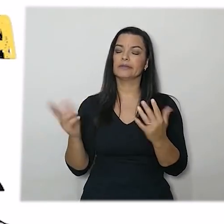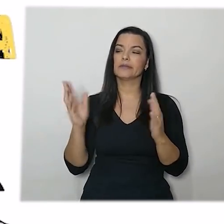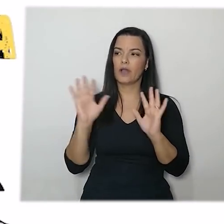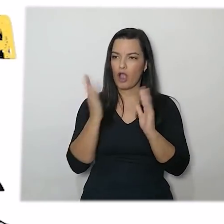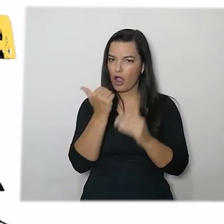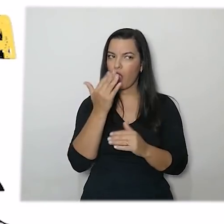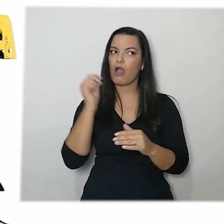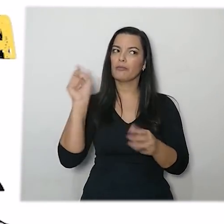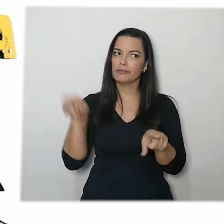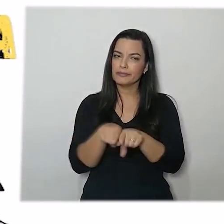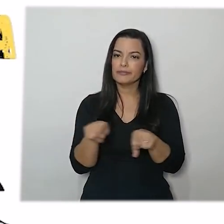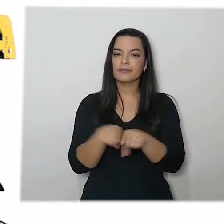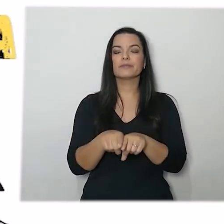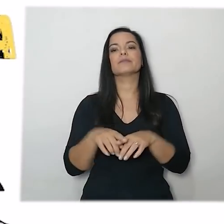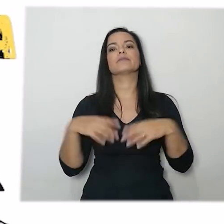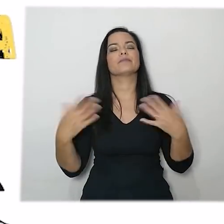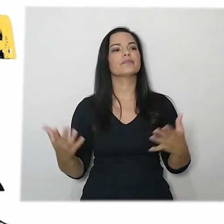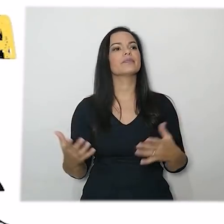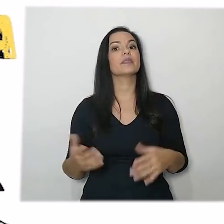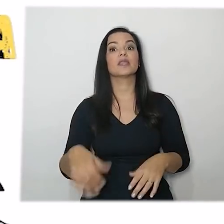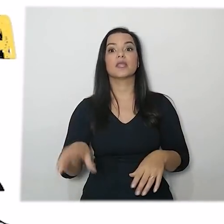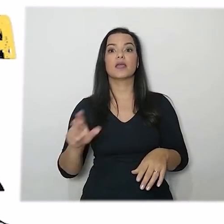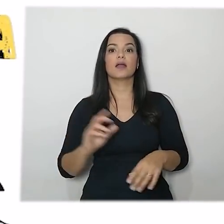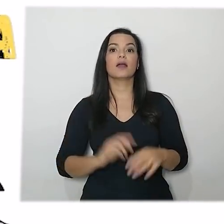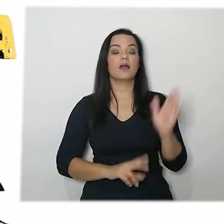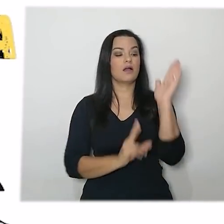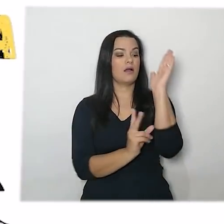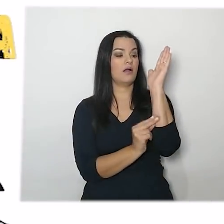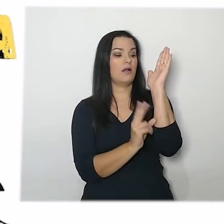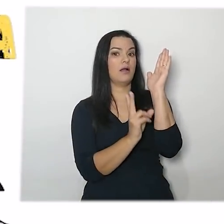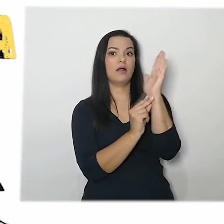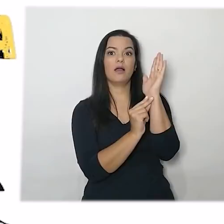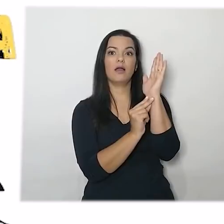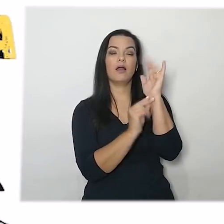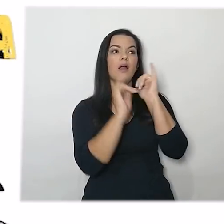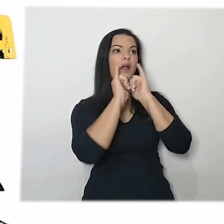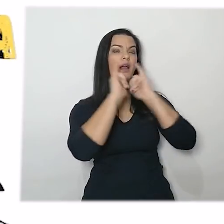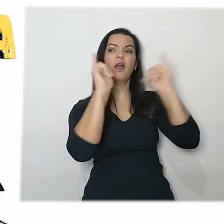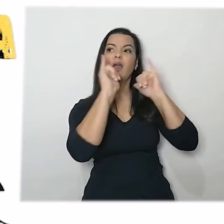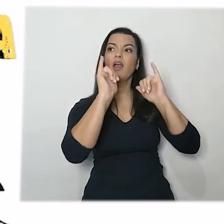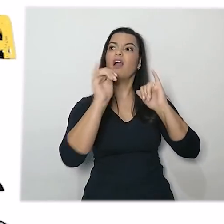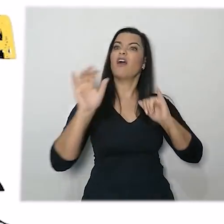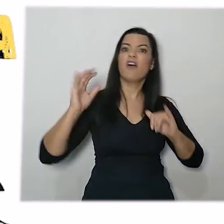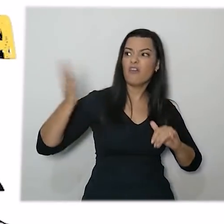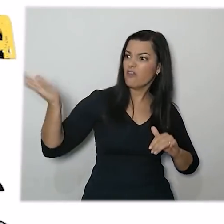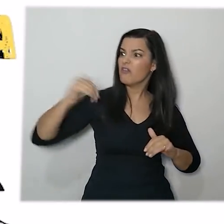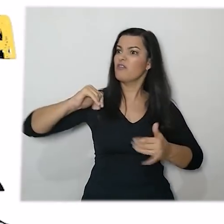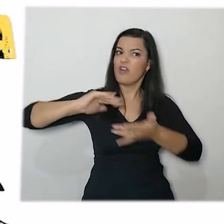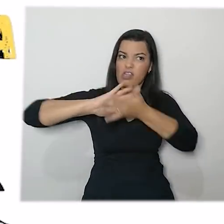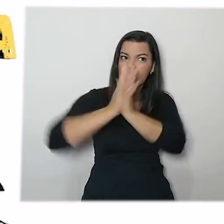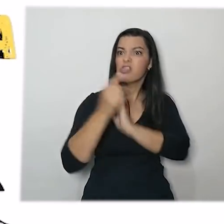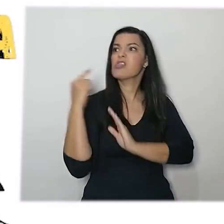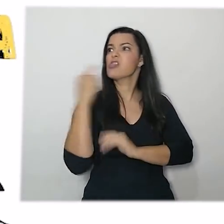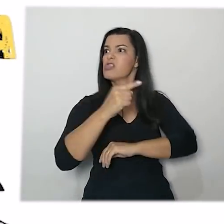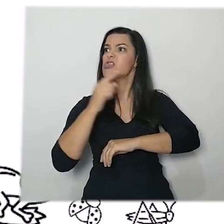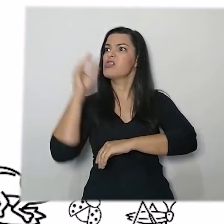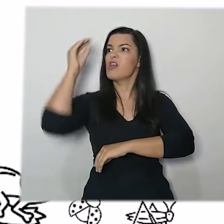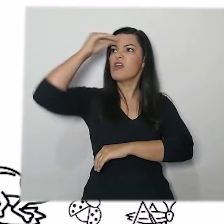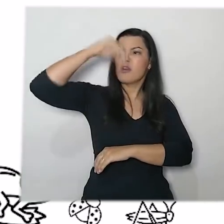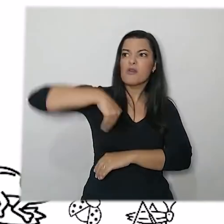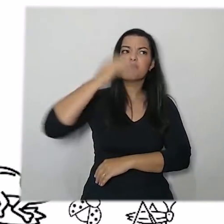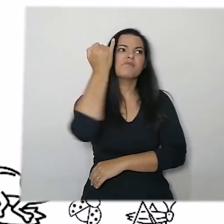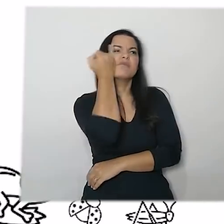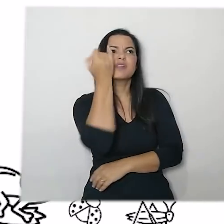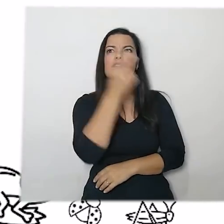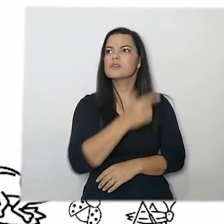acabar com a preguiçosa! Berrava a cigarra, esquecendo sua fama de boa vida. E lá se foram